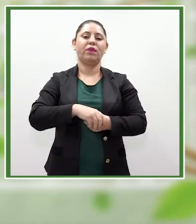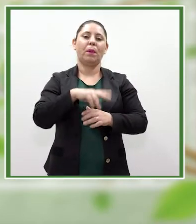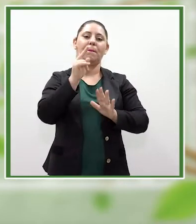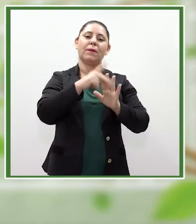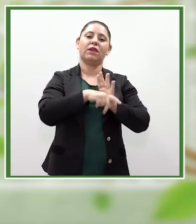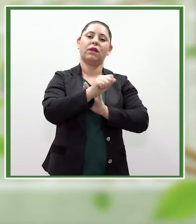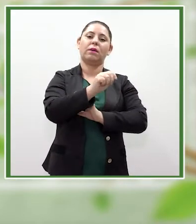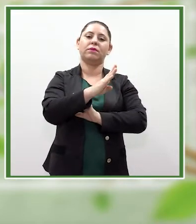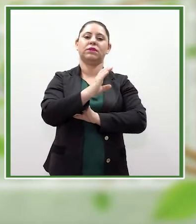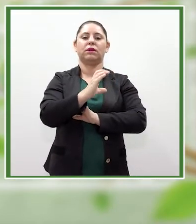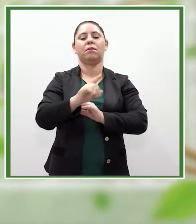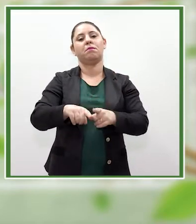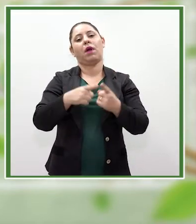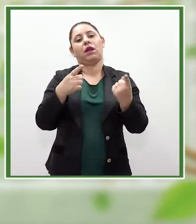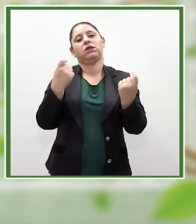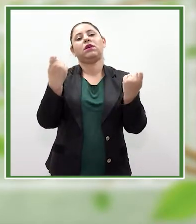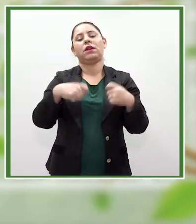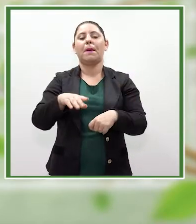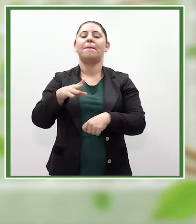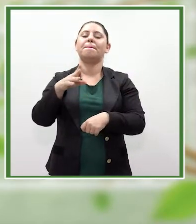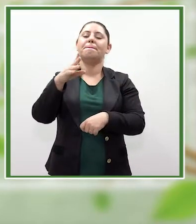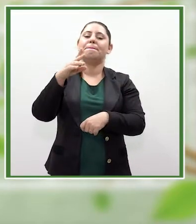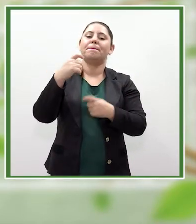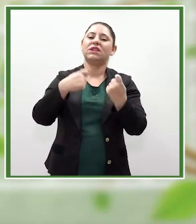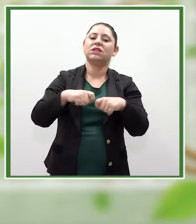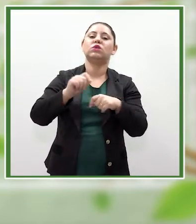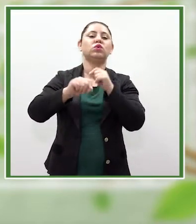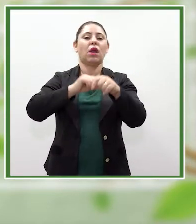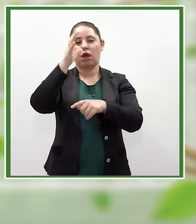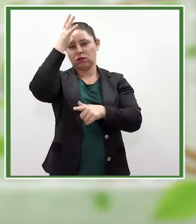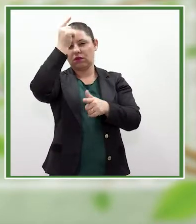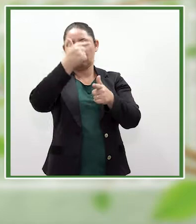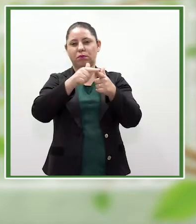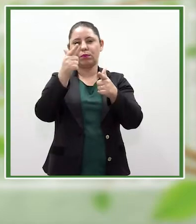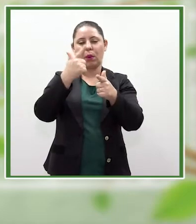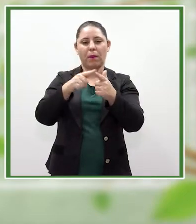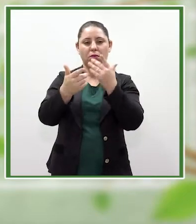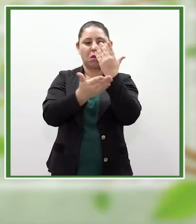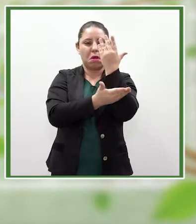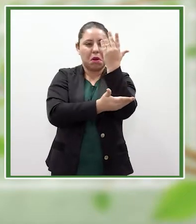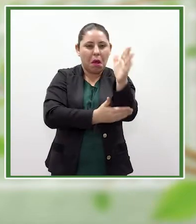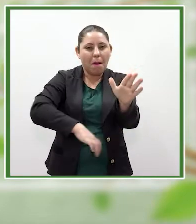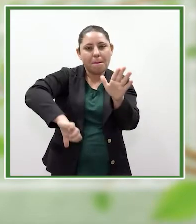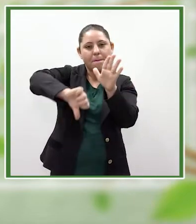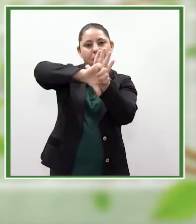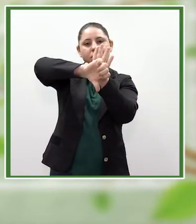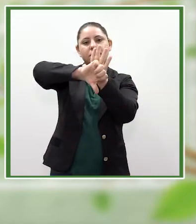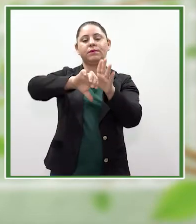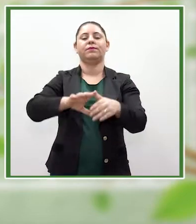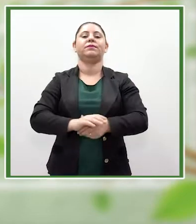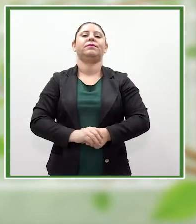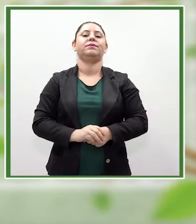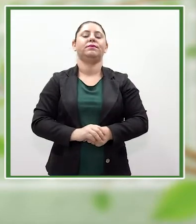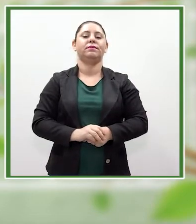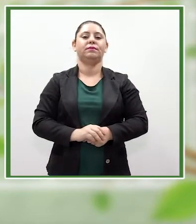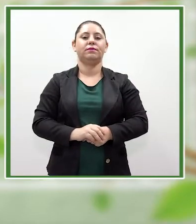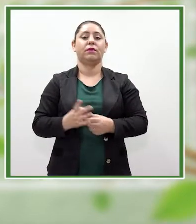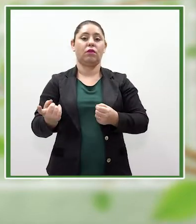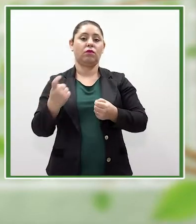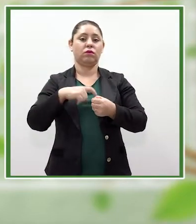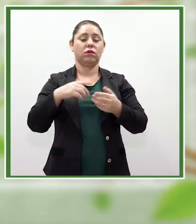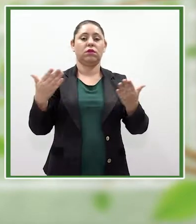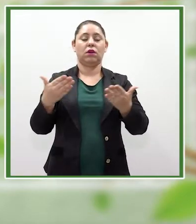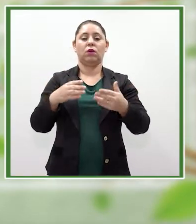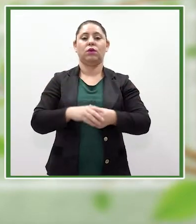de produtividade, com dados reais de produtividade, do Brasil, né? Lembrando que a